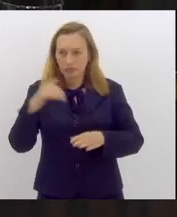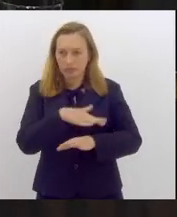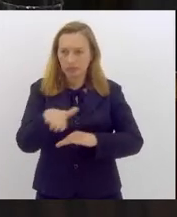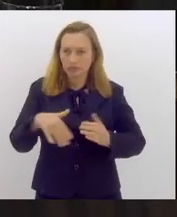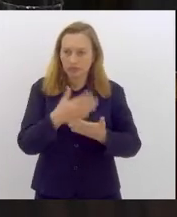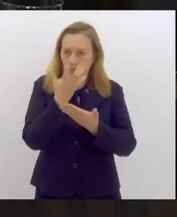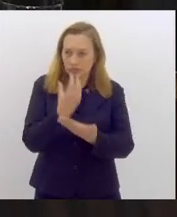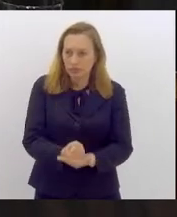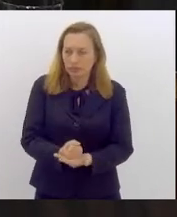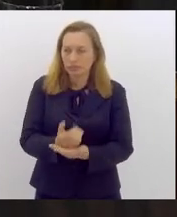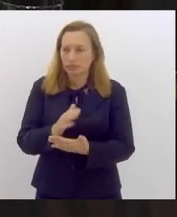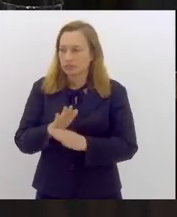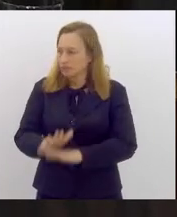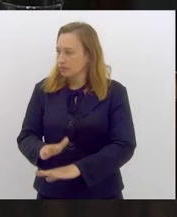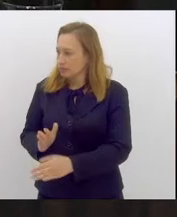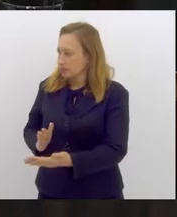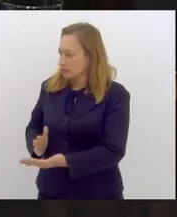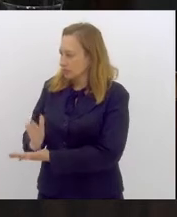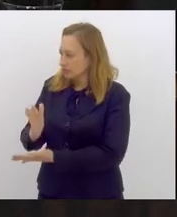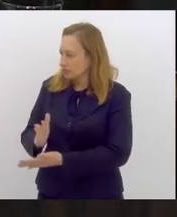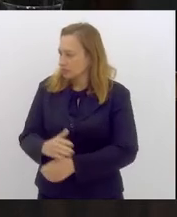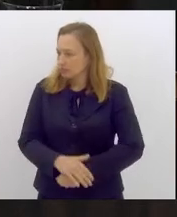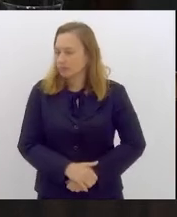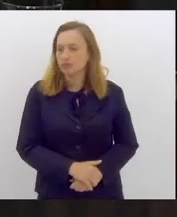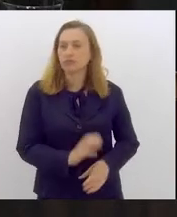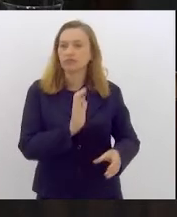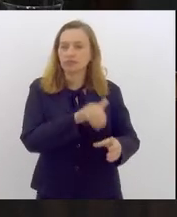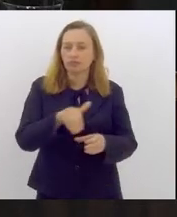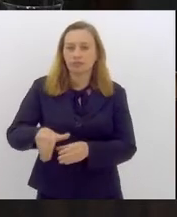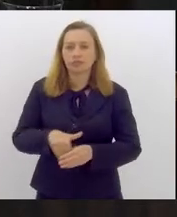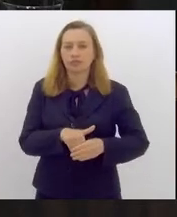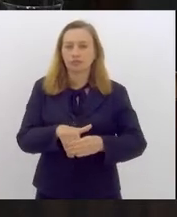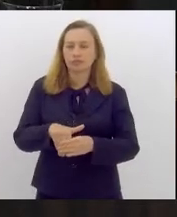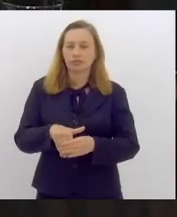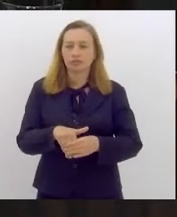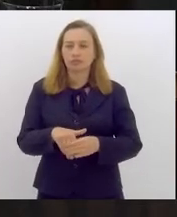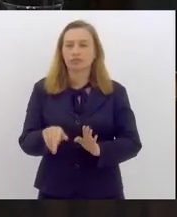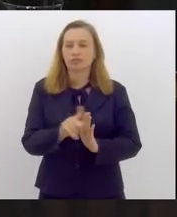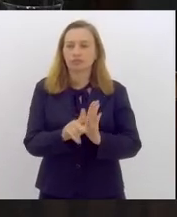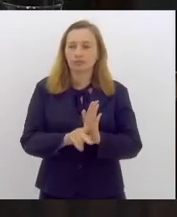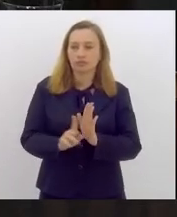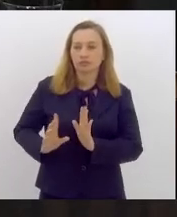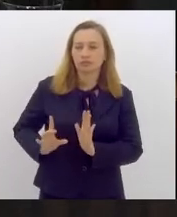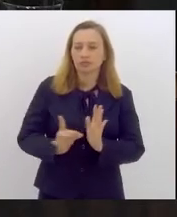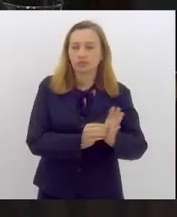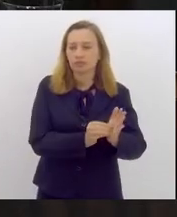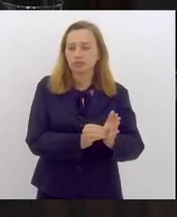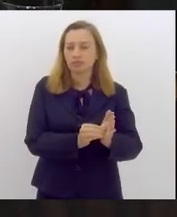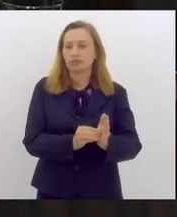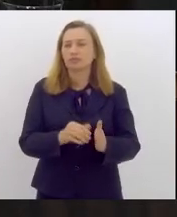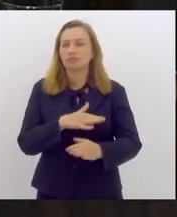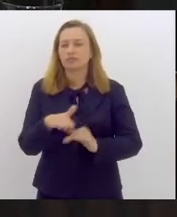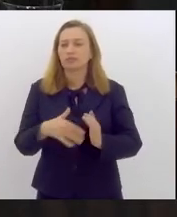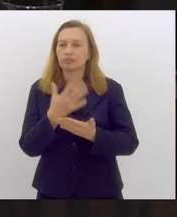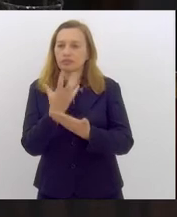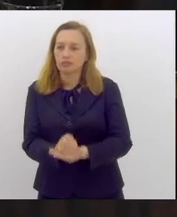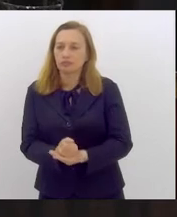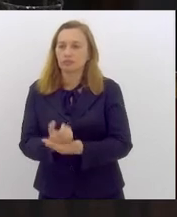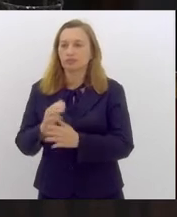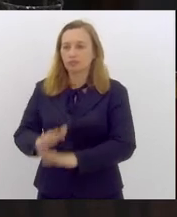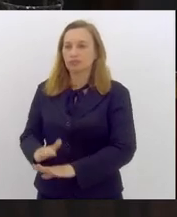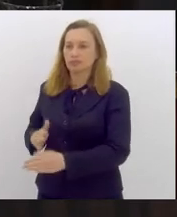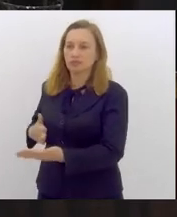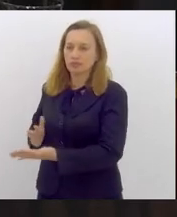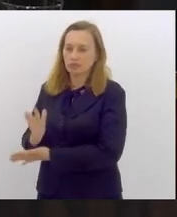que aprovam permaneçam como estão, aprovado. Em votação, o projeto assim emendado. Os senhores que aprovam permaneçam